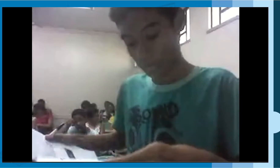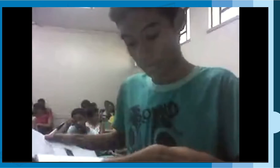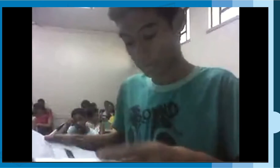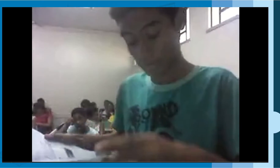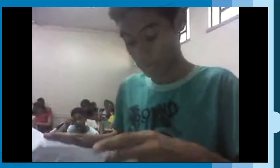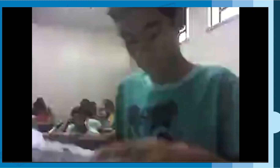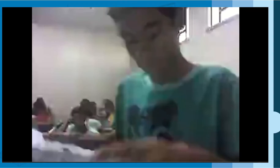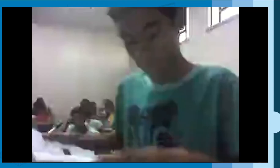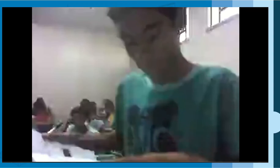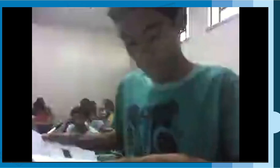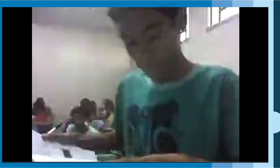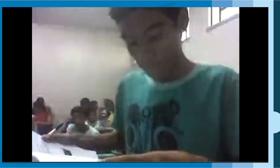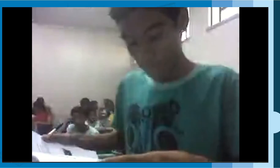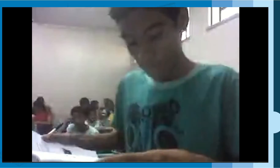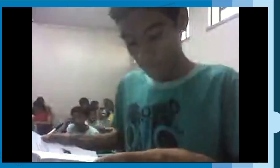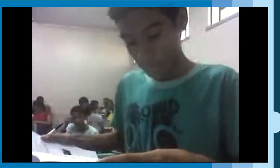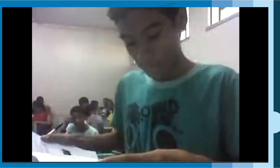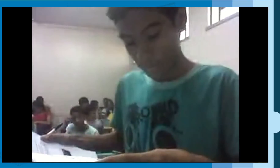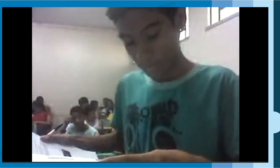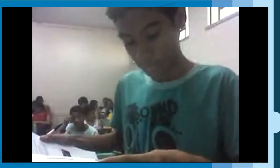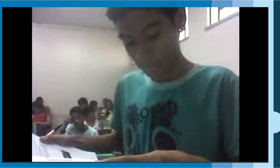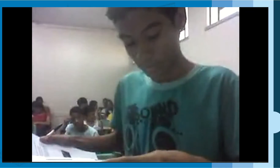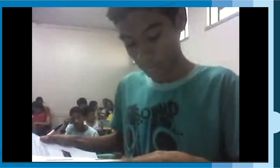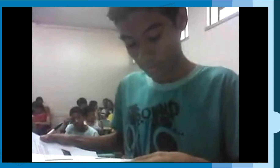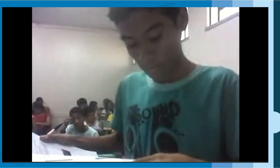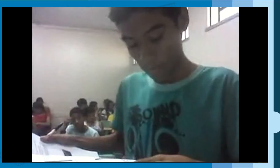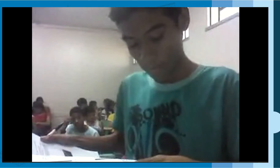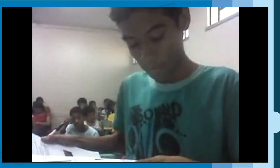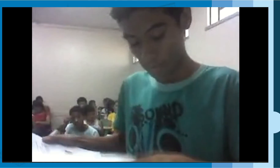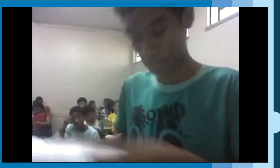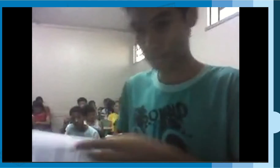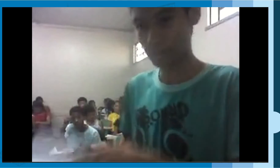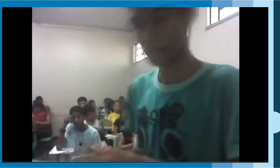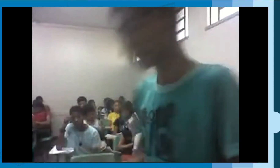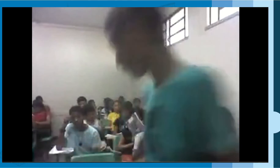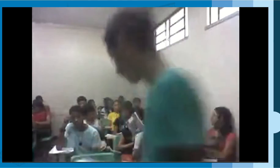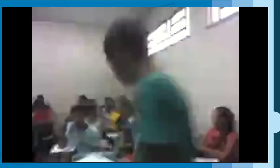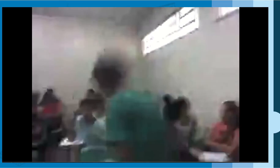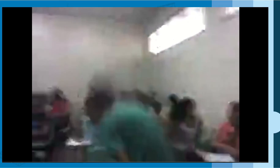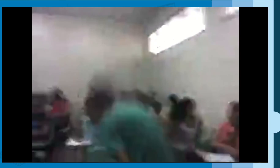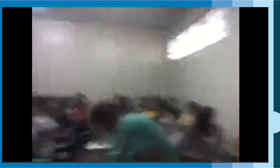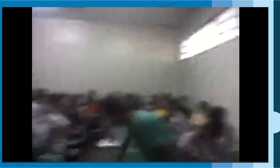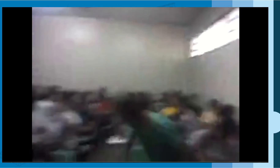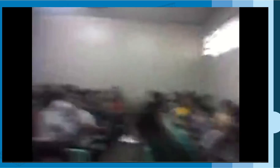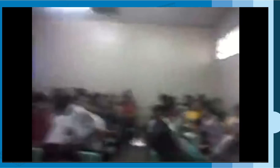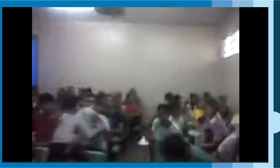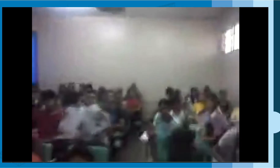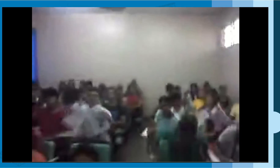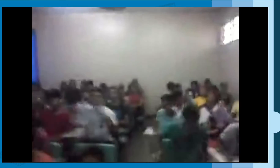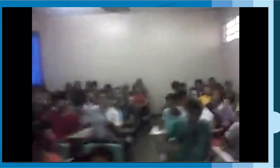quarta D, quer dizer E, quinta D, sexta C.